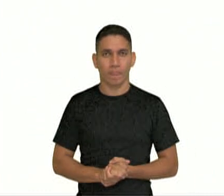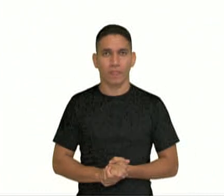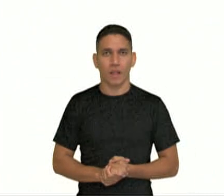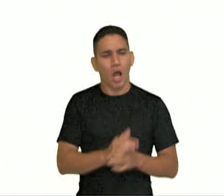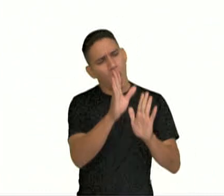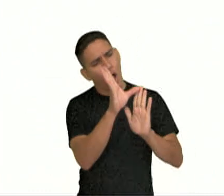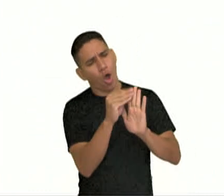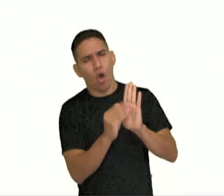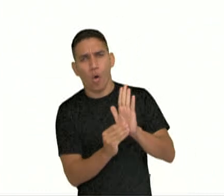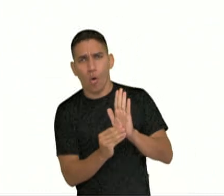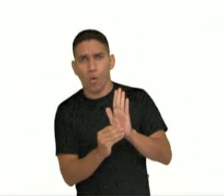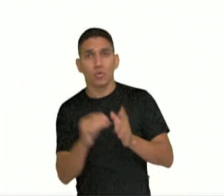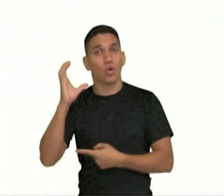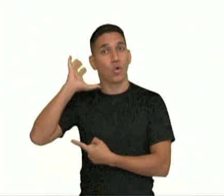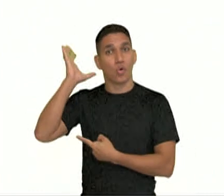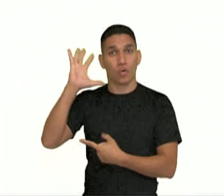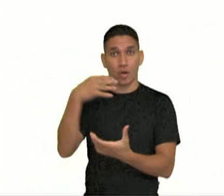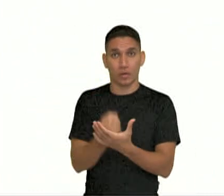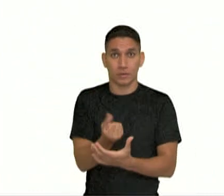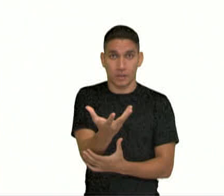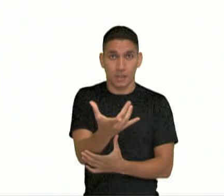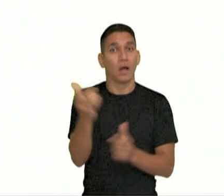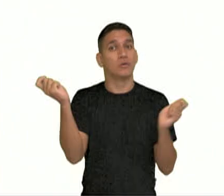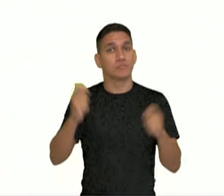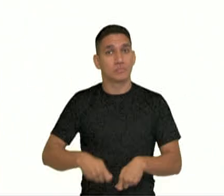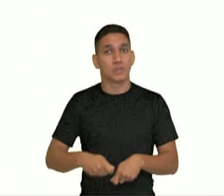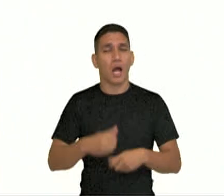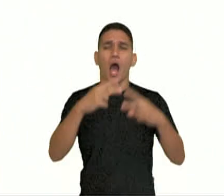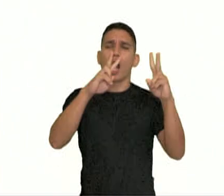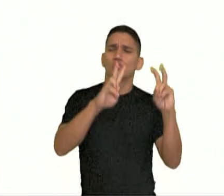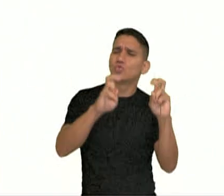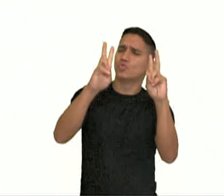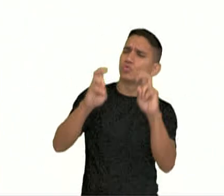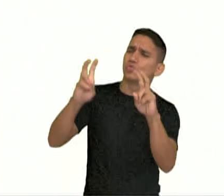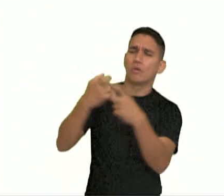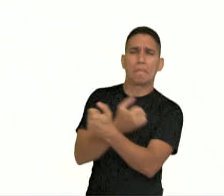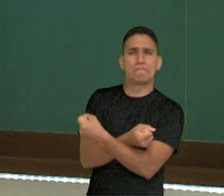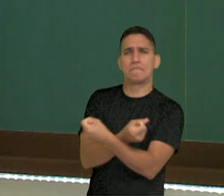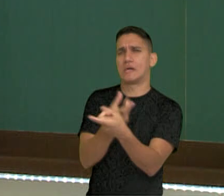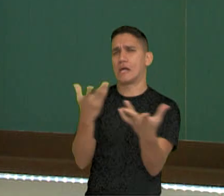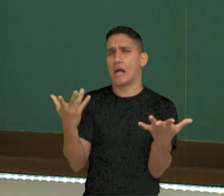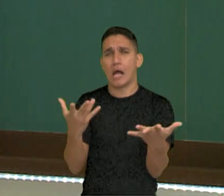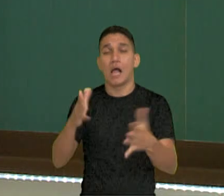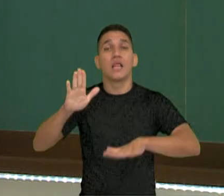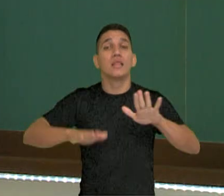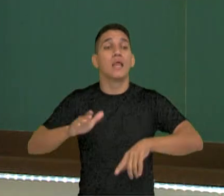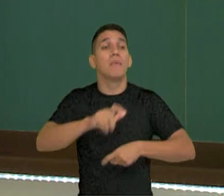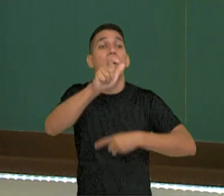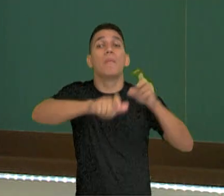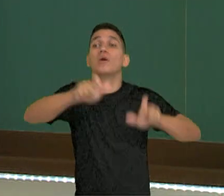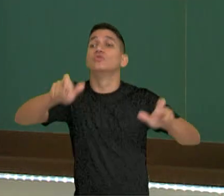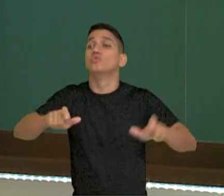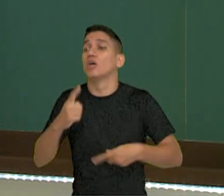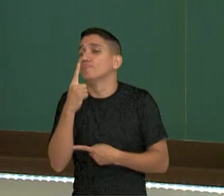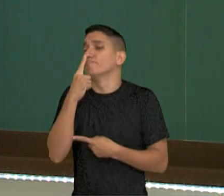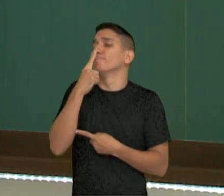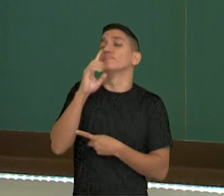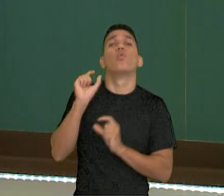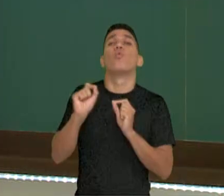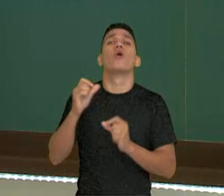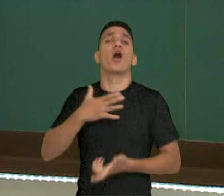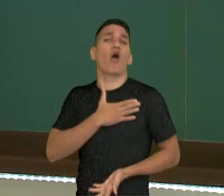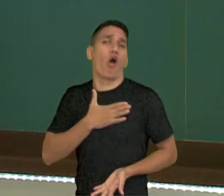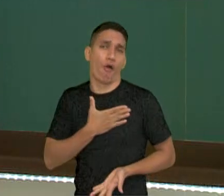podcast pode abordar vários assuntos. Então, vários assuntos a gosto da pessoa. Eu gosto